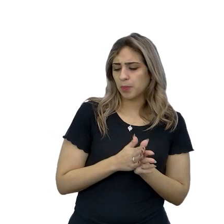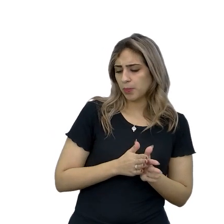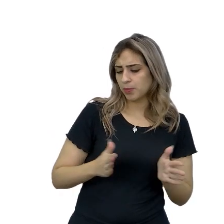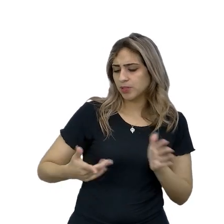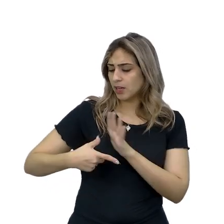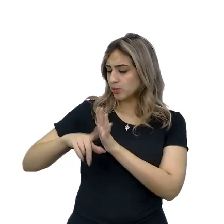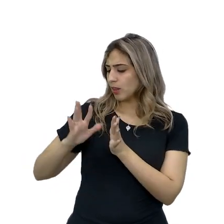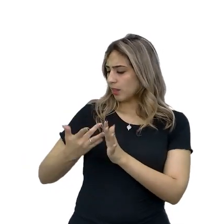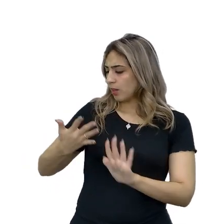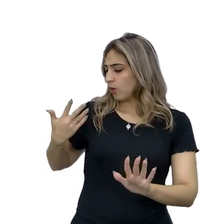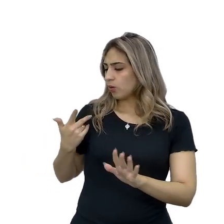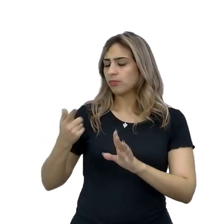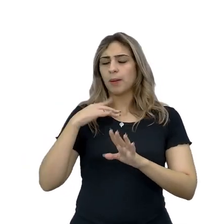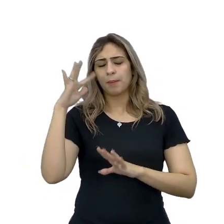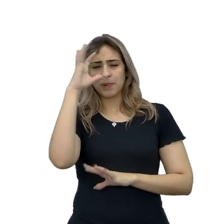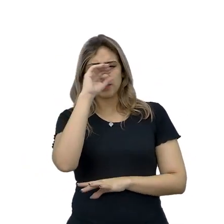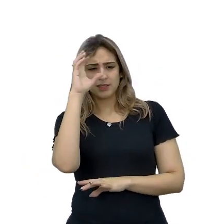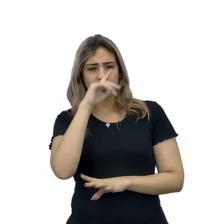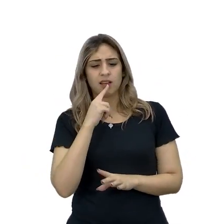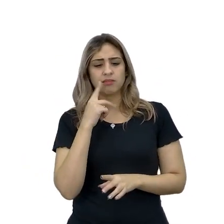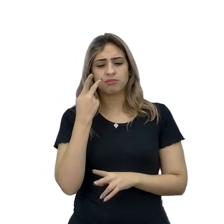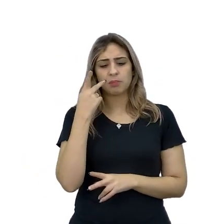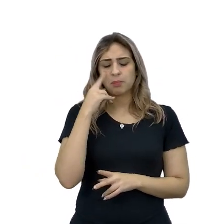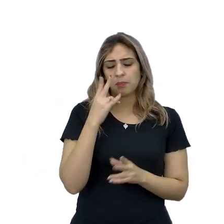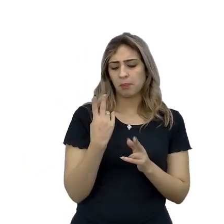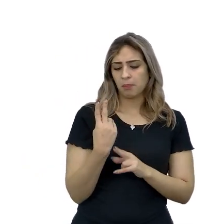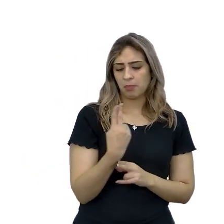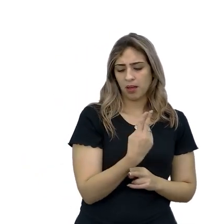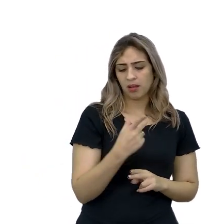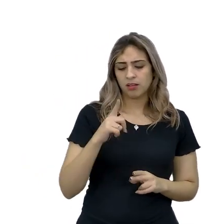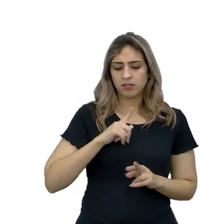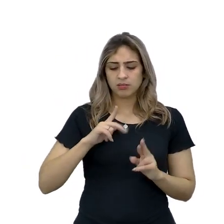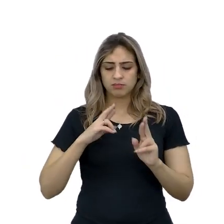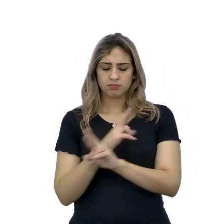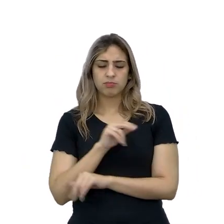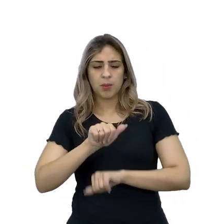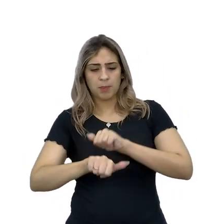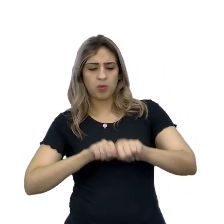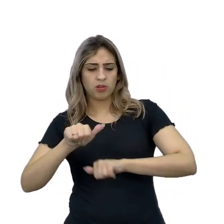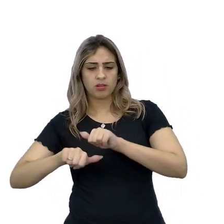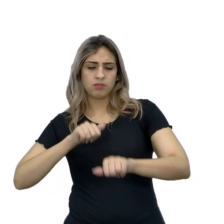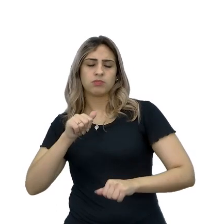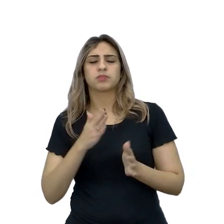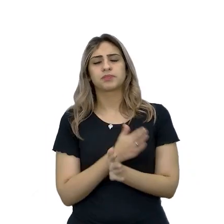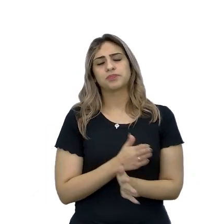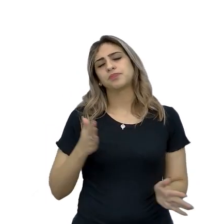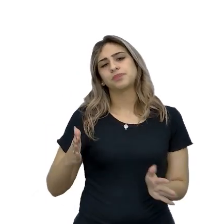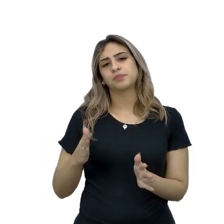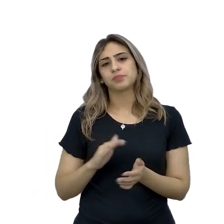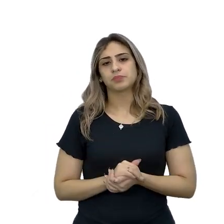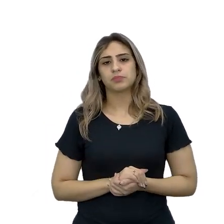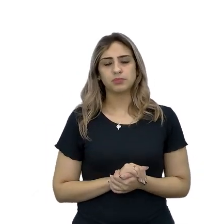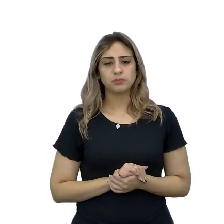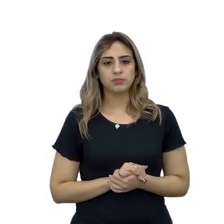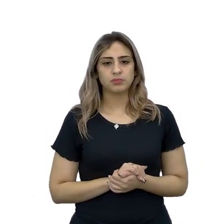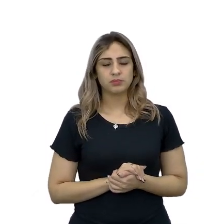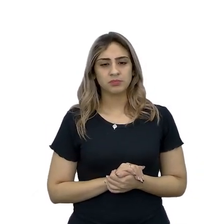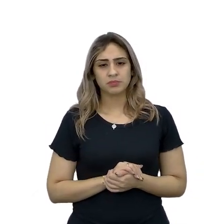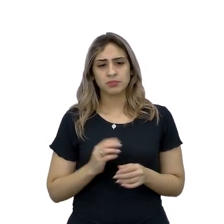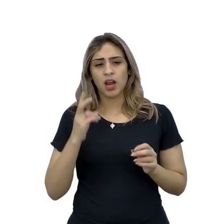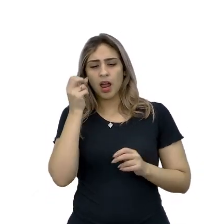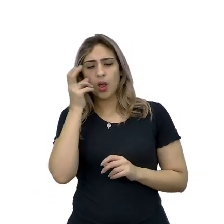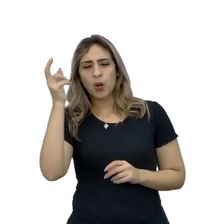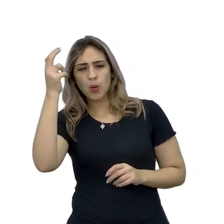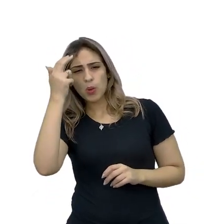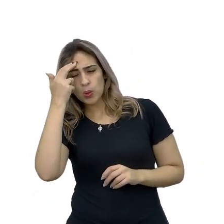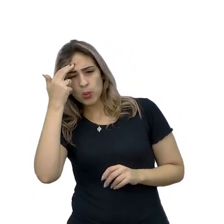processos anteriores, o aprendizado entre os pares, a gamificação, né, o design thinking, né, a